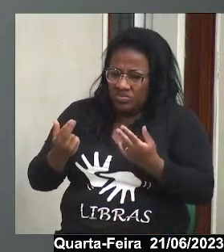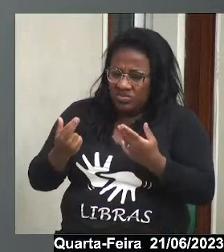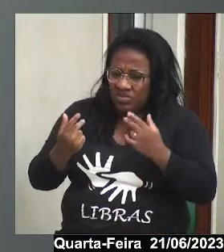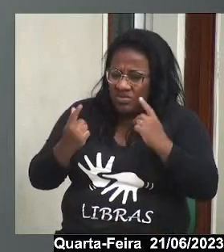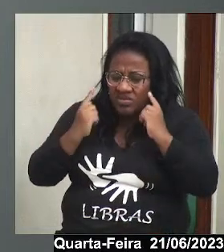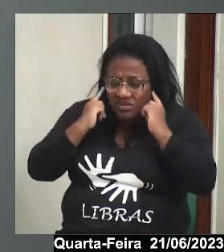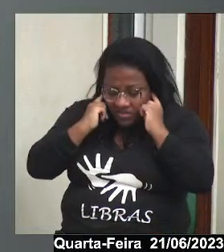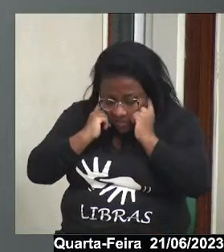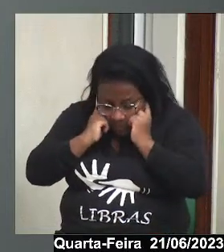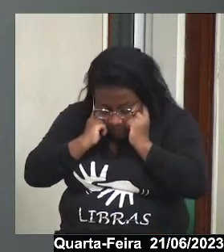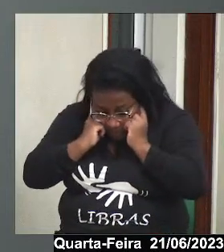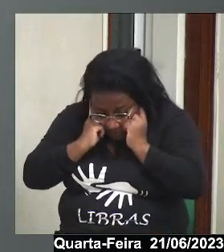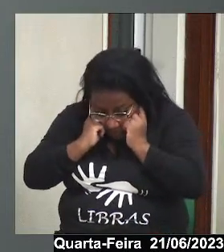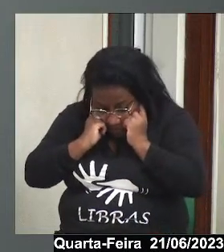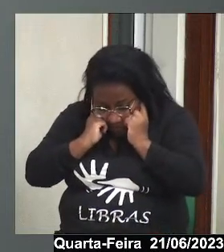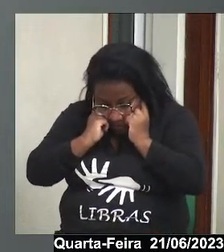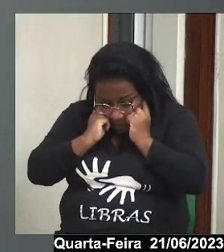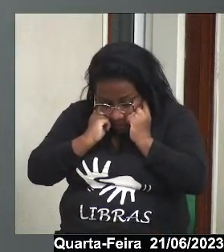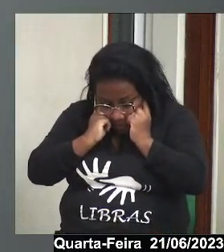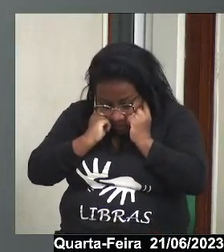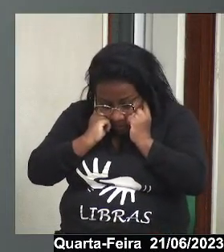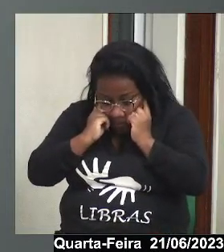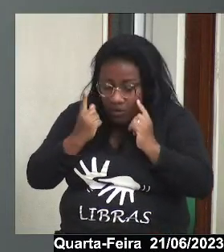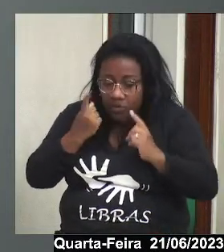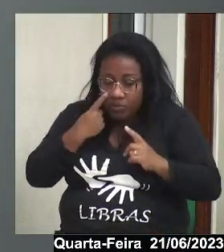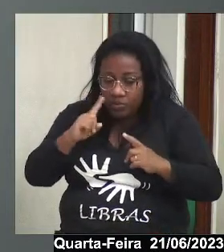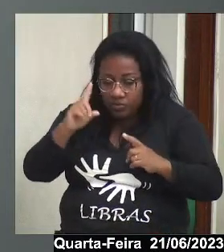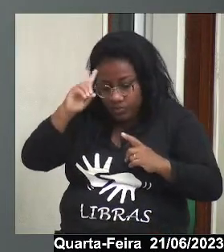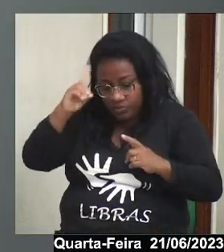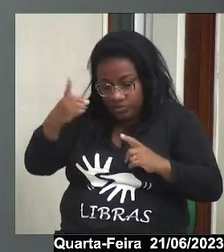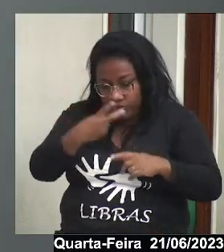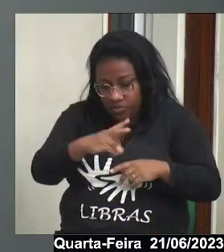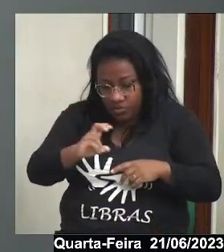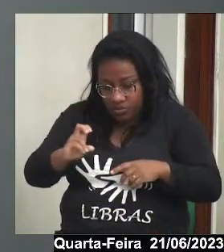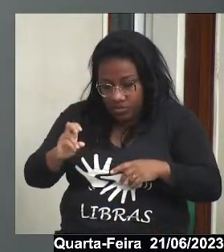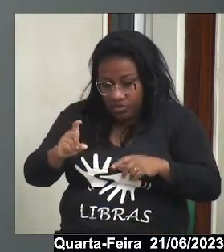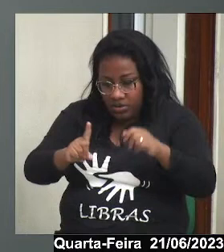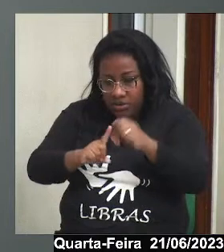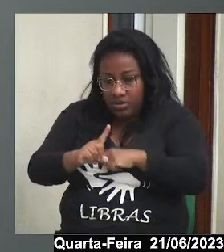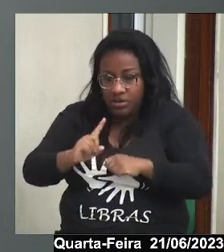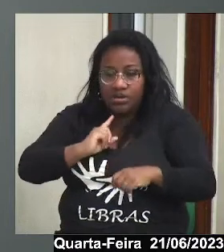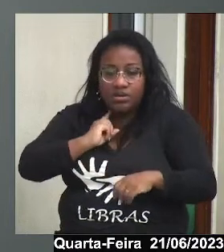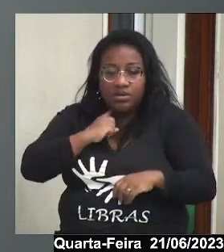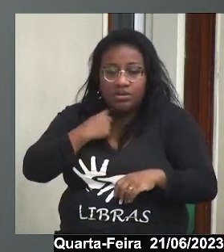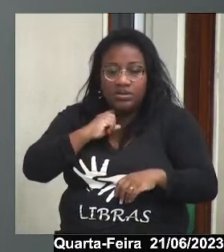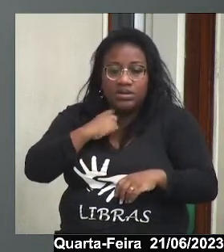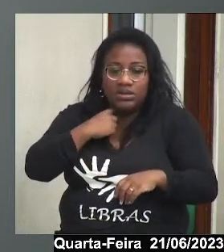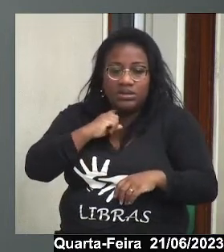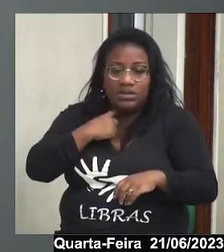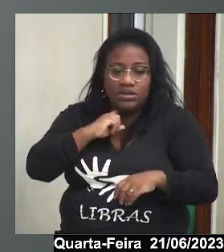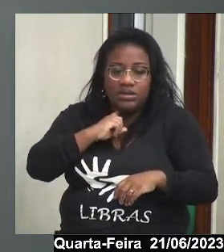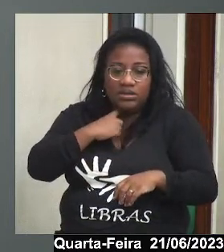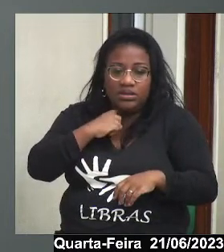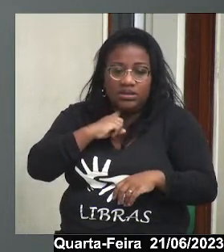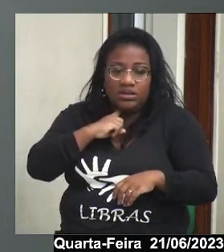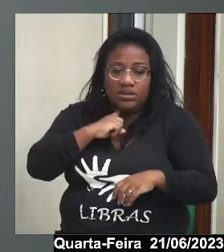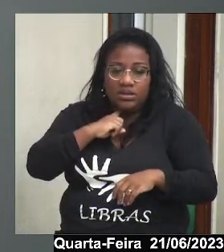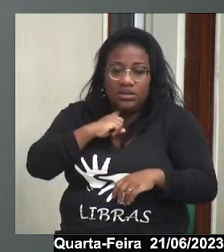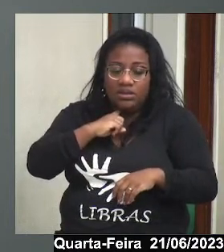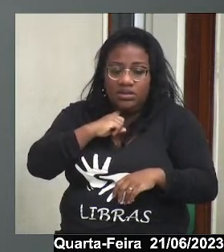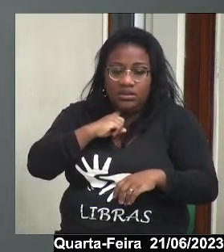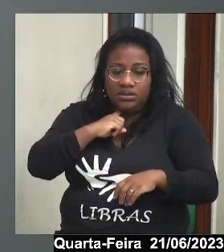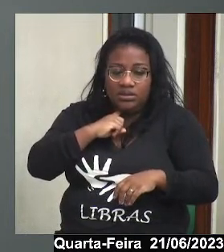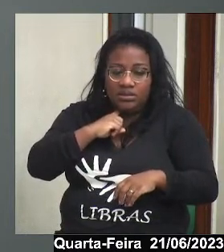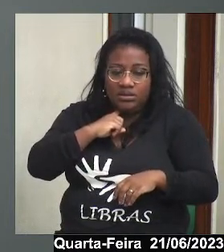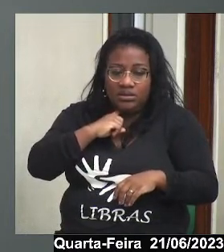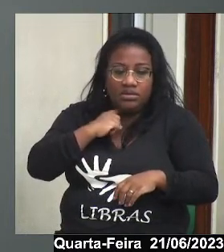características, todas entradas pela mata ali. Então, no último dia 25 de maio, nós tivemos ali na